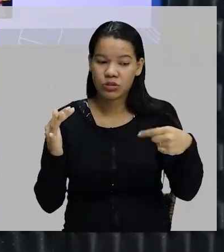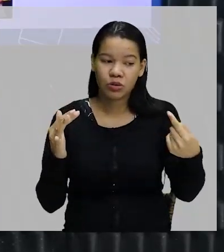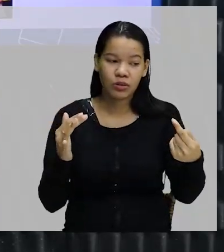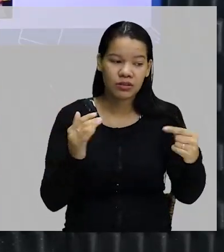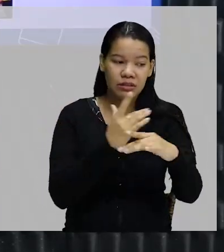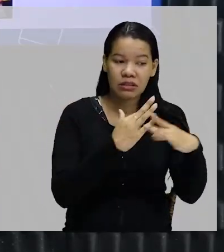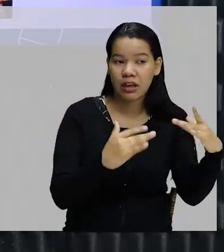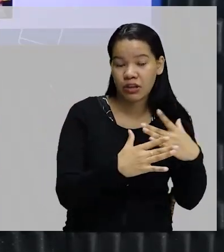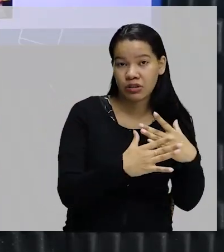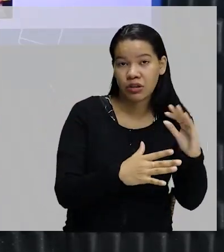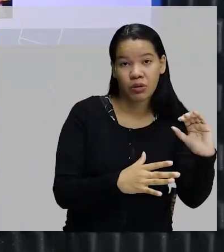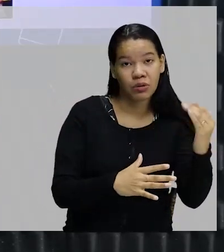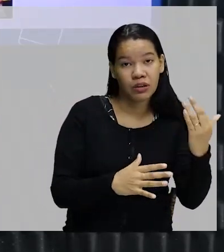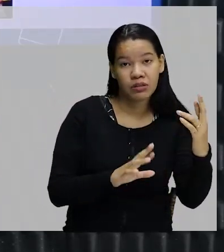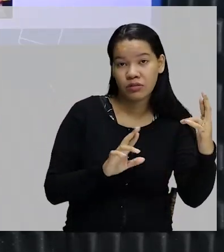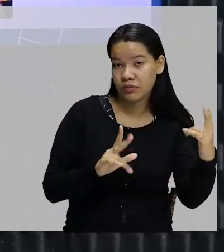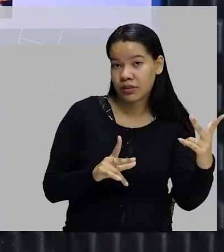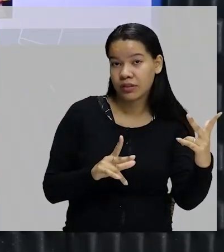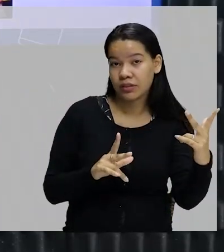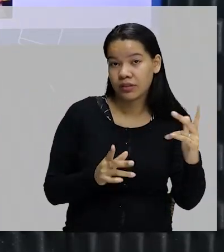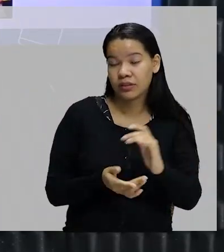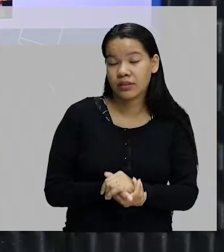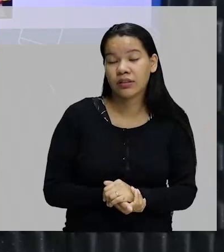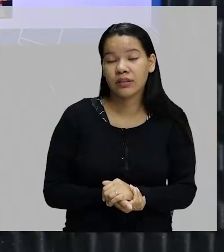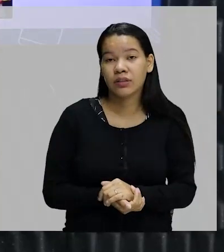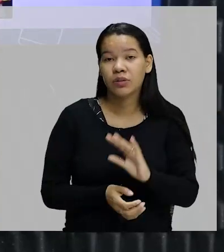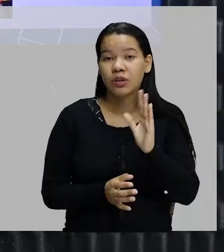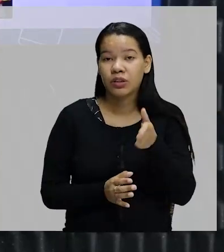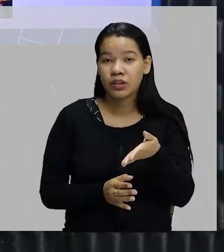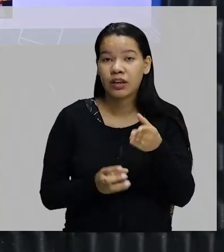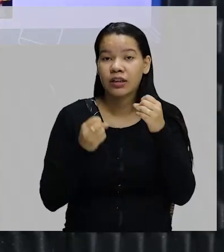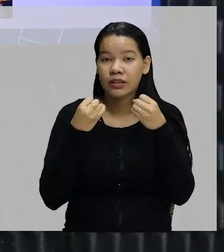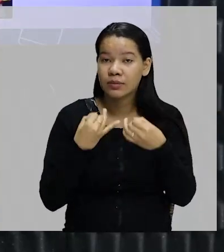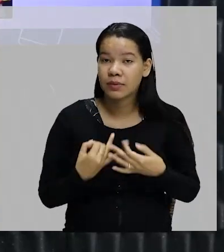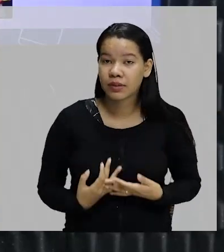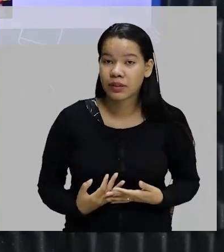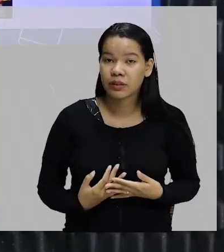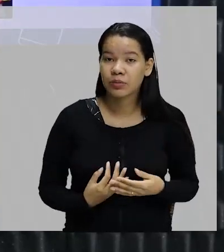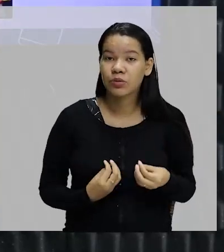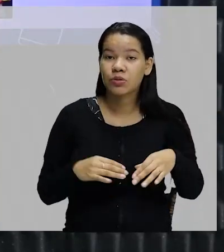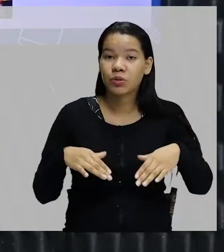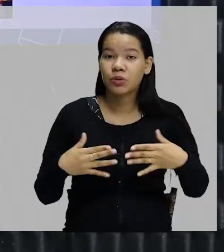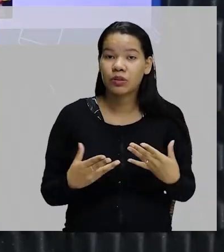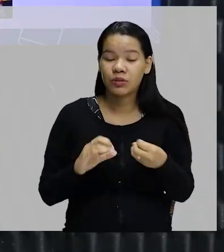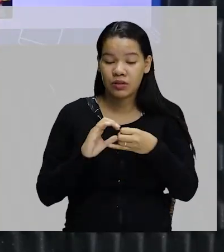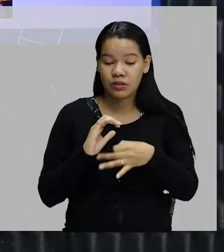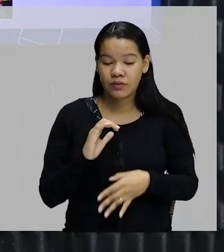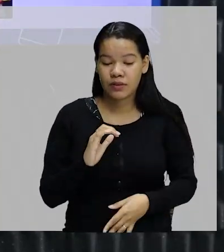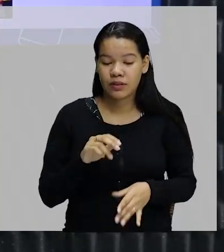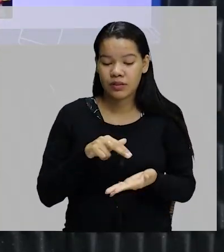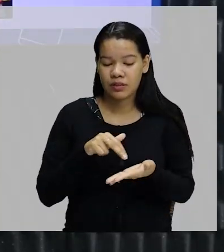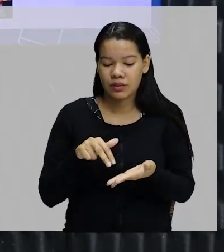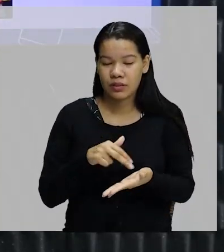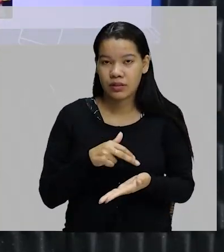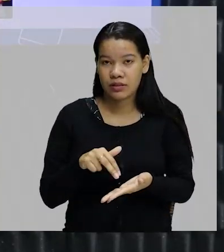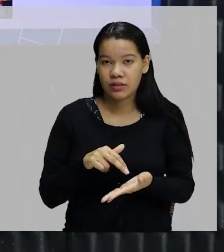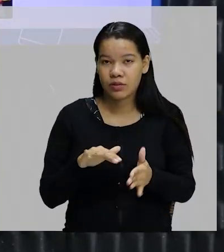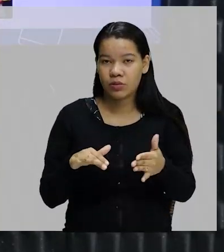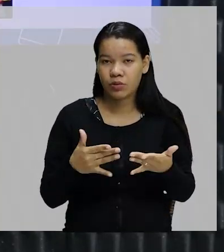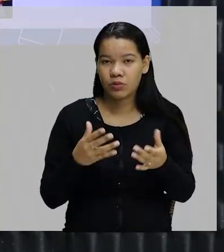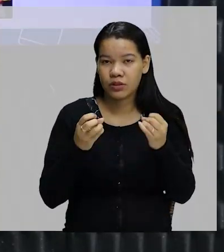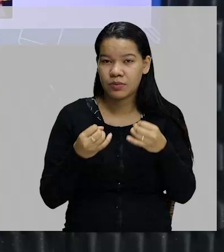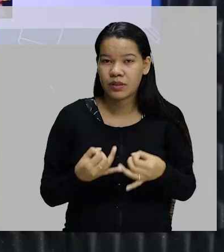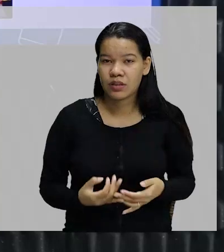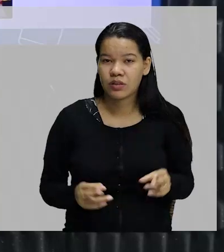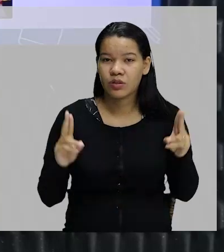acontece de uma outra forma. Aquela questão que nós já falamos quando eu classifiquei as danças para vocês, que eu disse quanto à